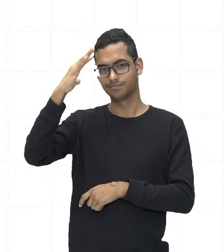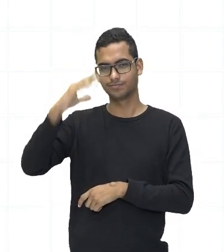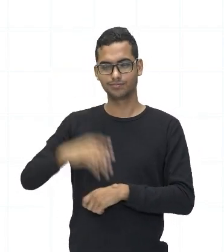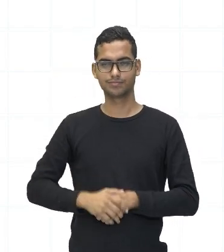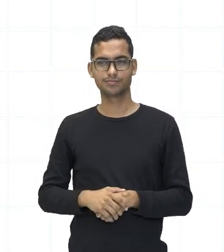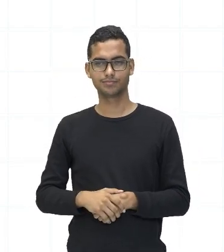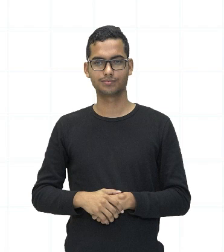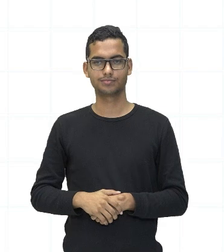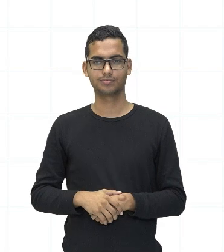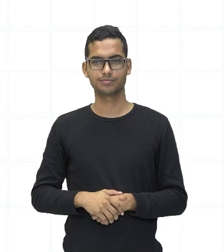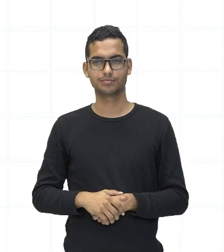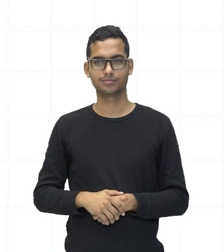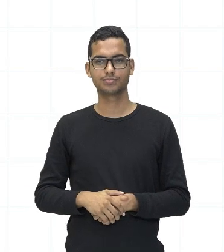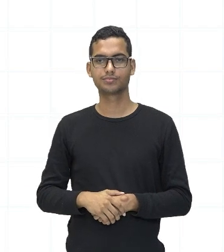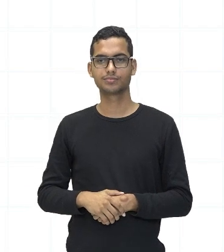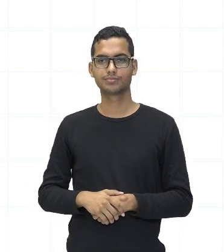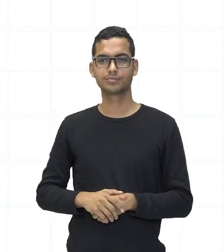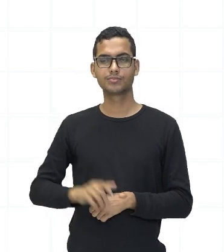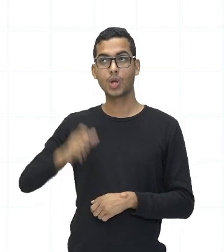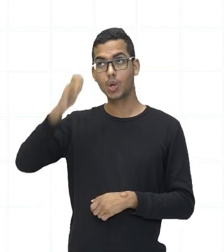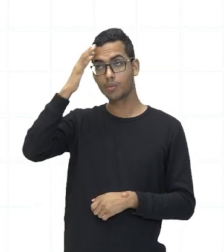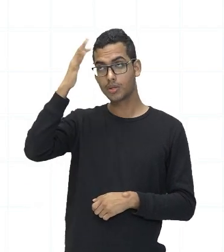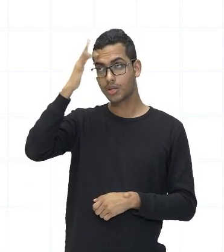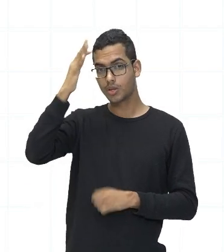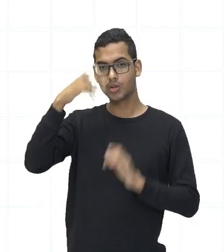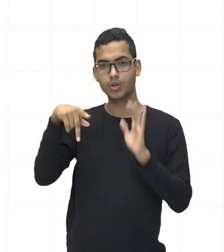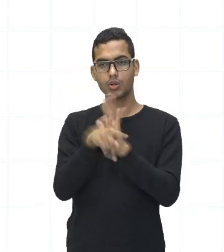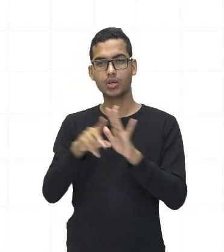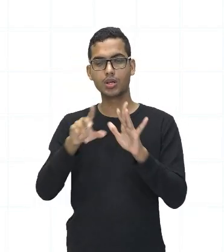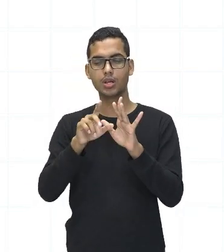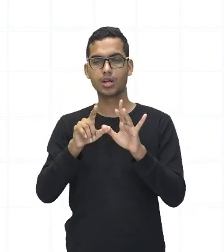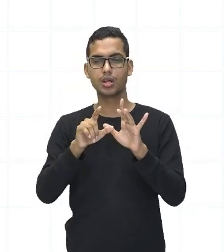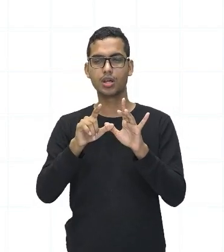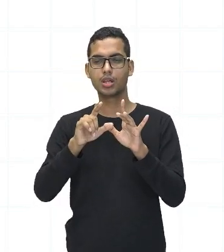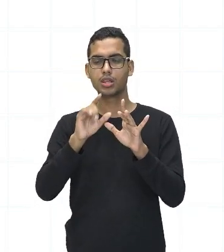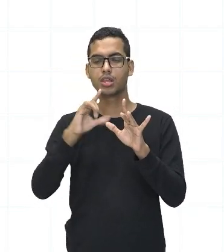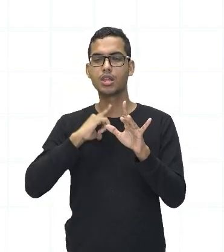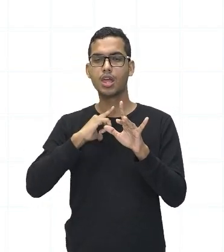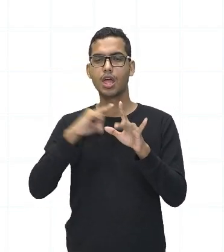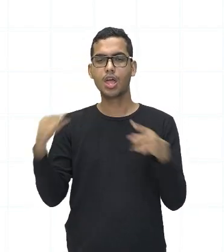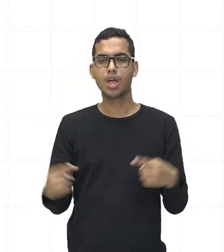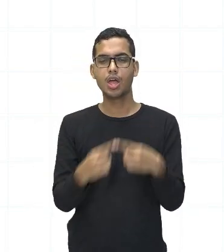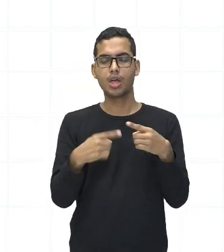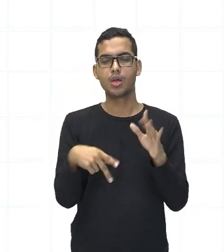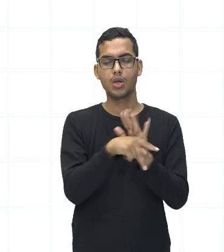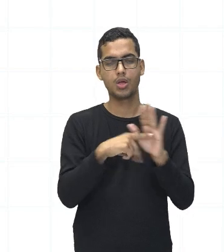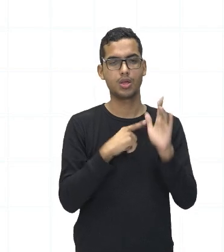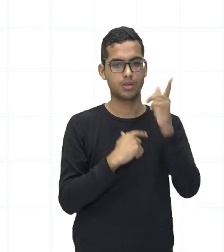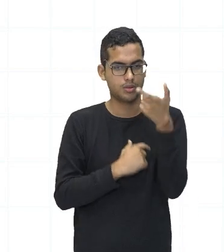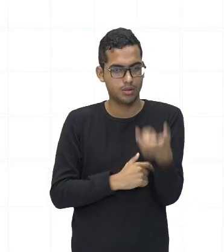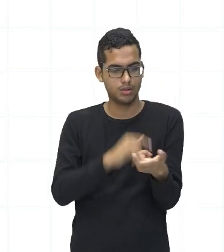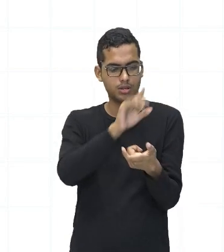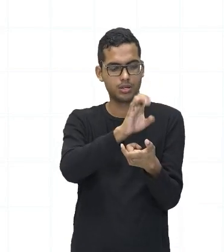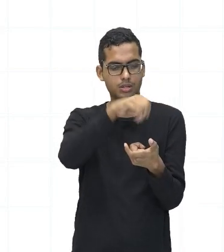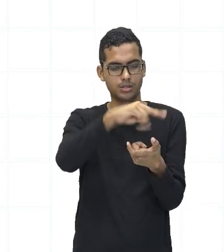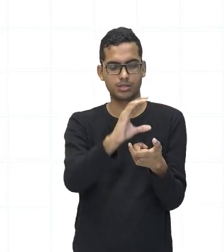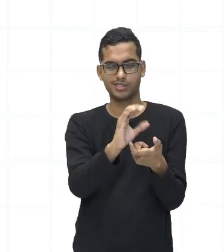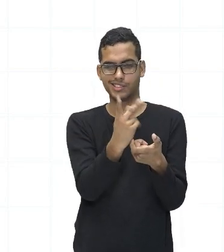sentido figurado atribuído ao verbo encher, ok? Seguindo adiante, vamos lá, mais informações. E